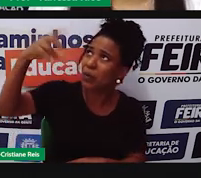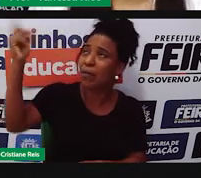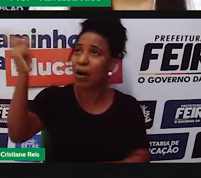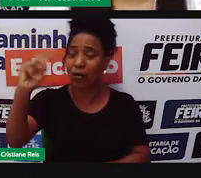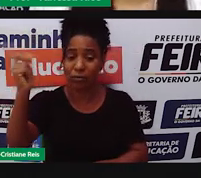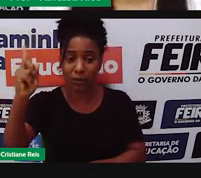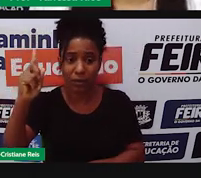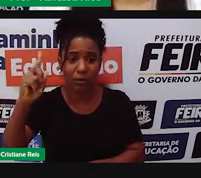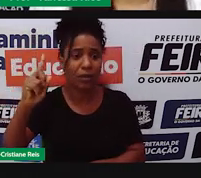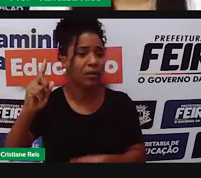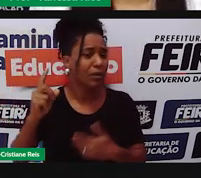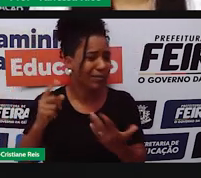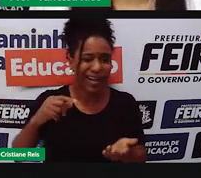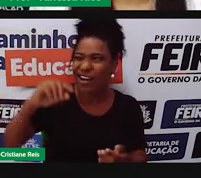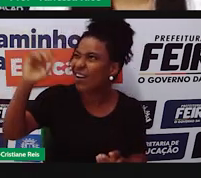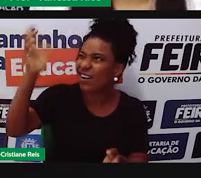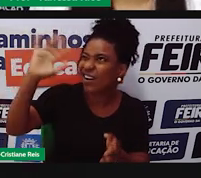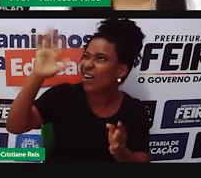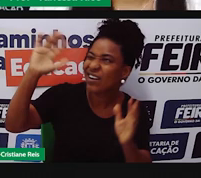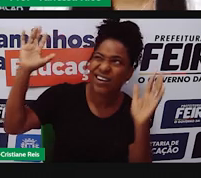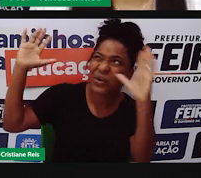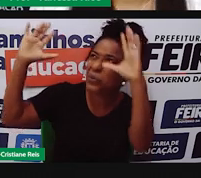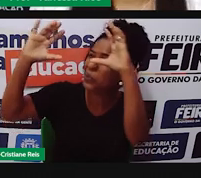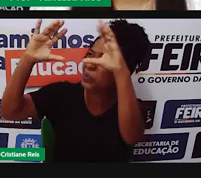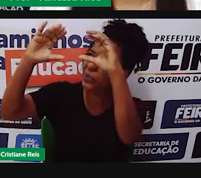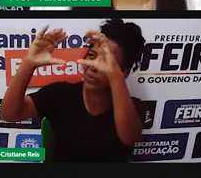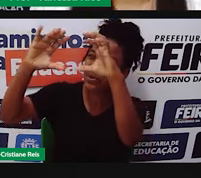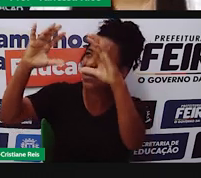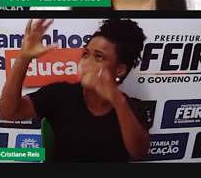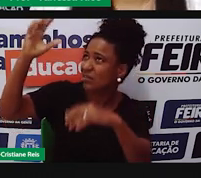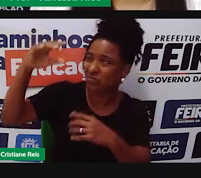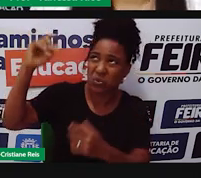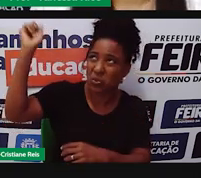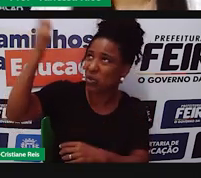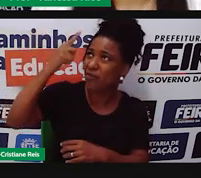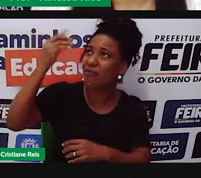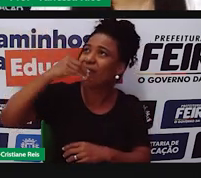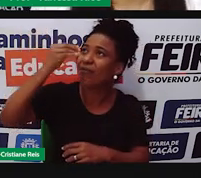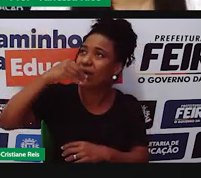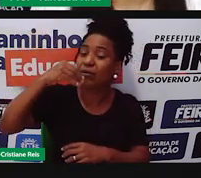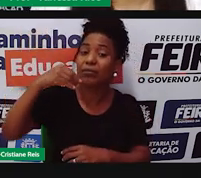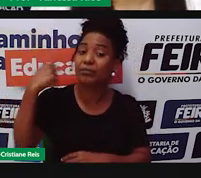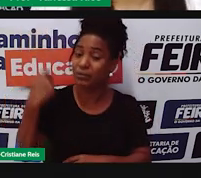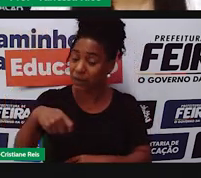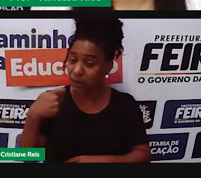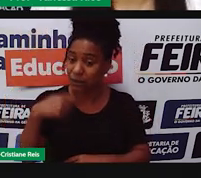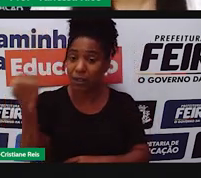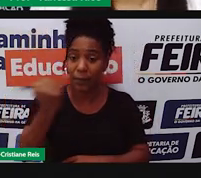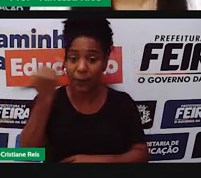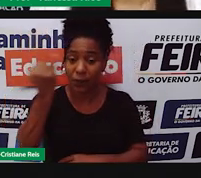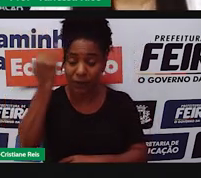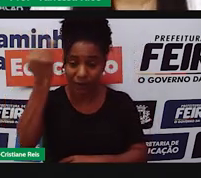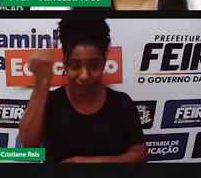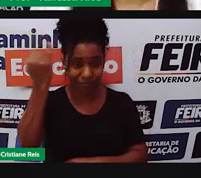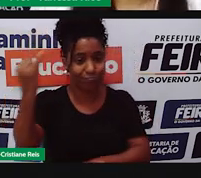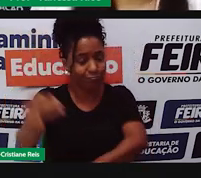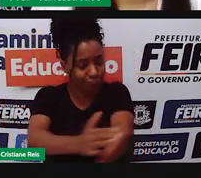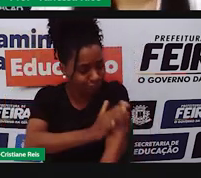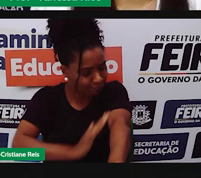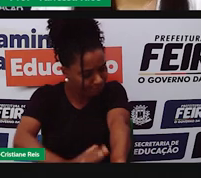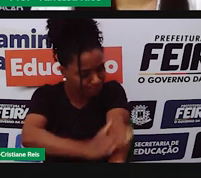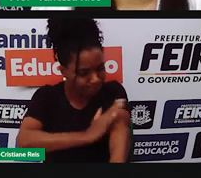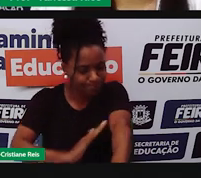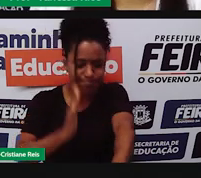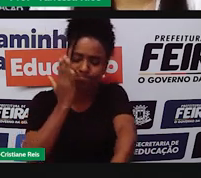ensolarado, né? Ah, está nublado, não preciso passar protetor. Não é bem assim, né? A proteção pelo protetor, ela deve ser algo